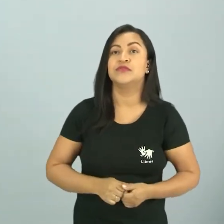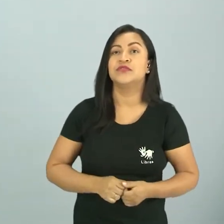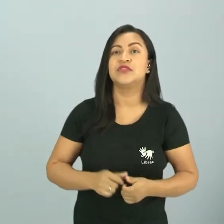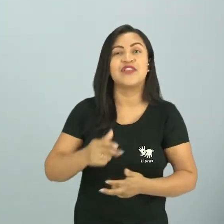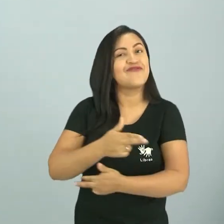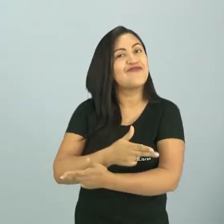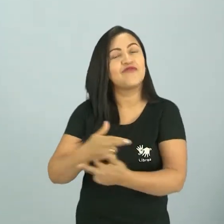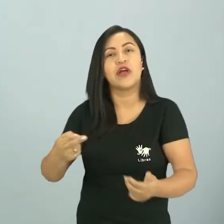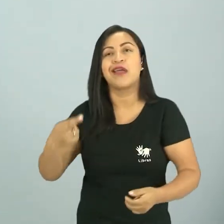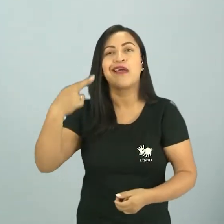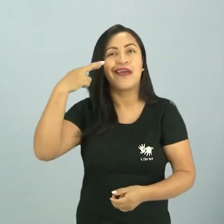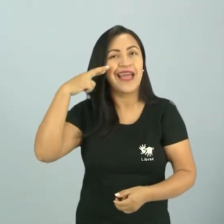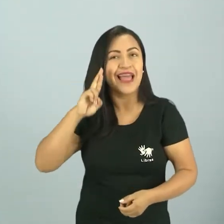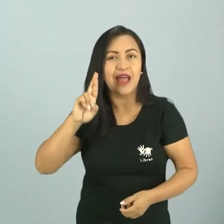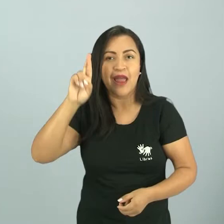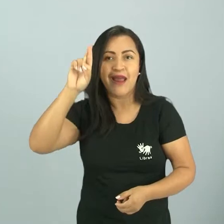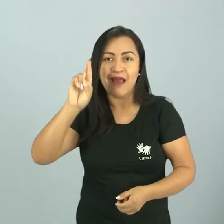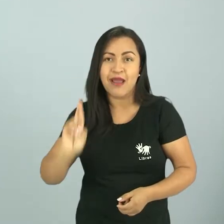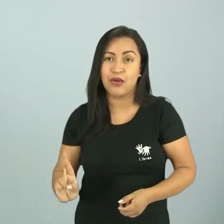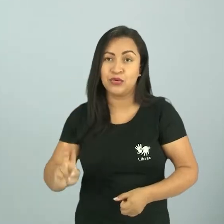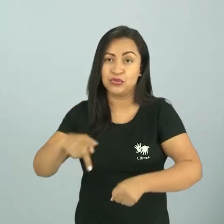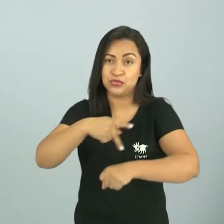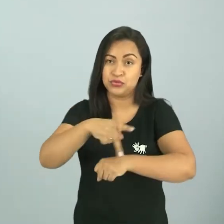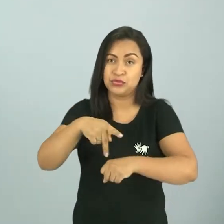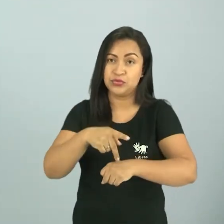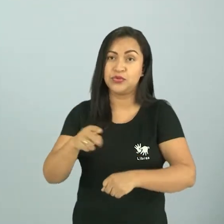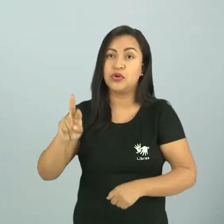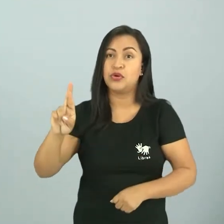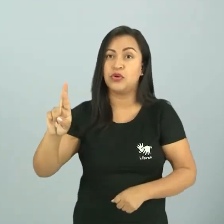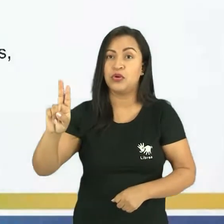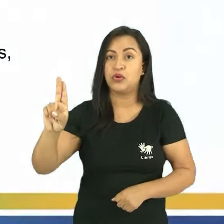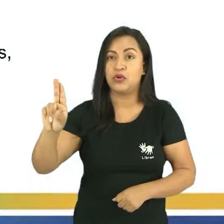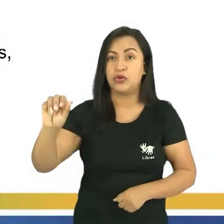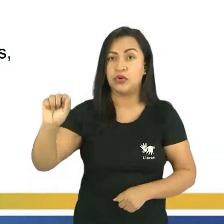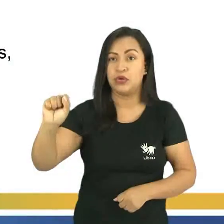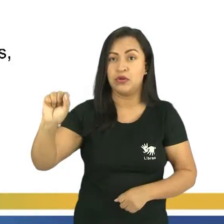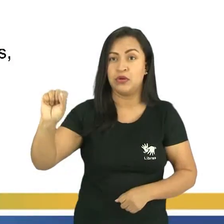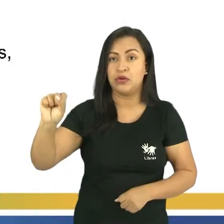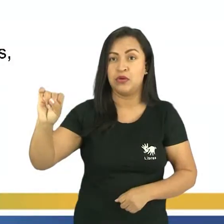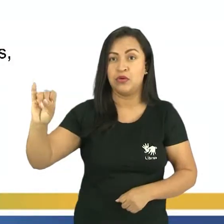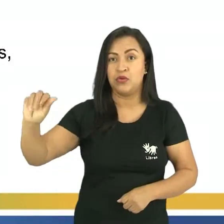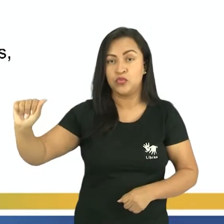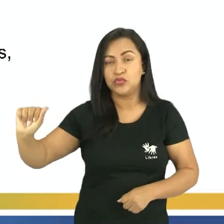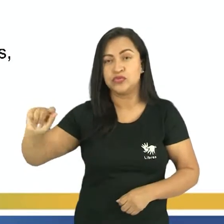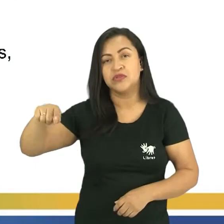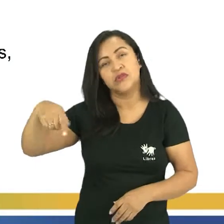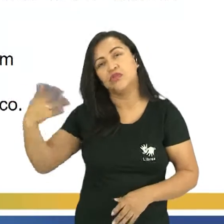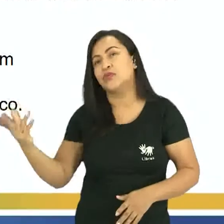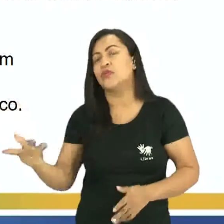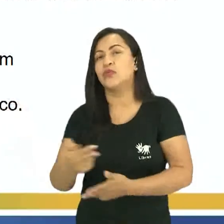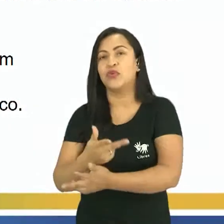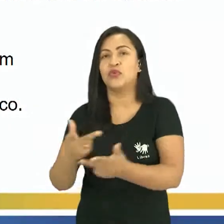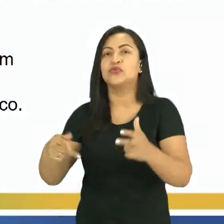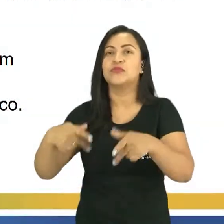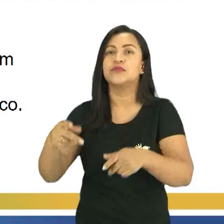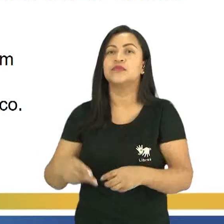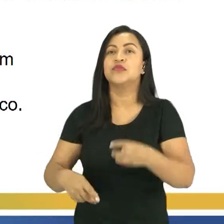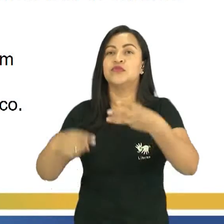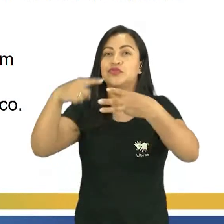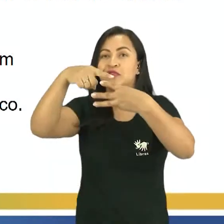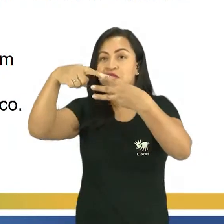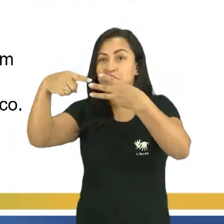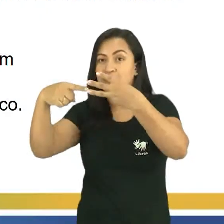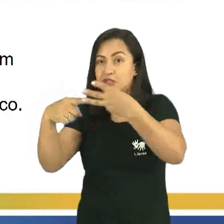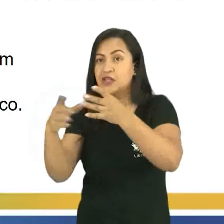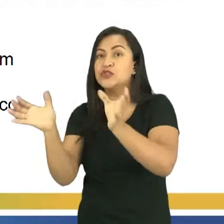bielorrussos, ucranianos, polacos, croatas, bósnios, sérvios, búlgaros, dentre outros povos, tá? São essas três características